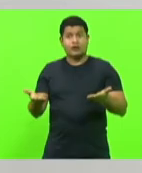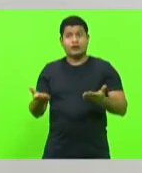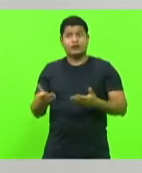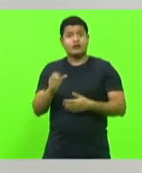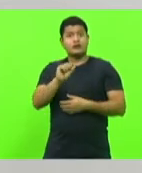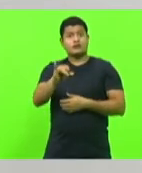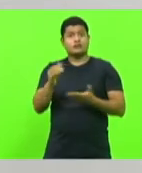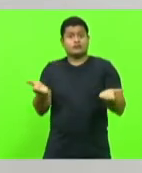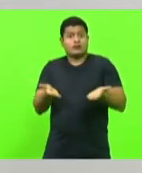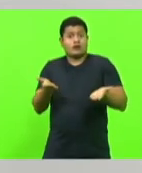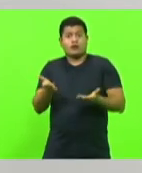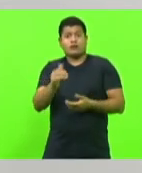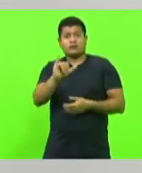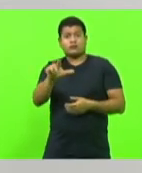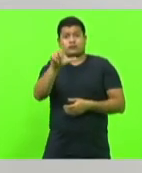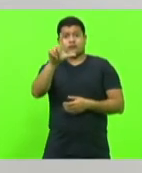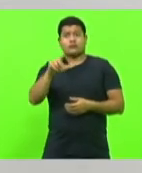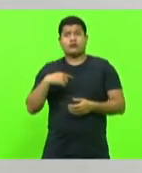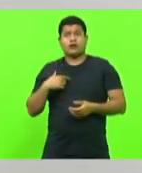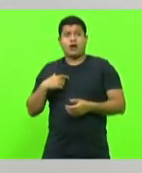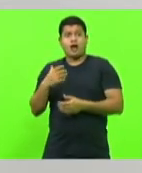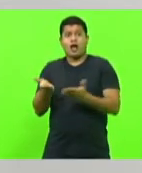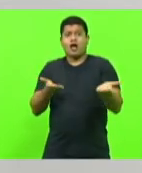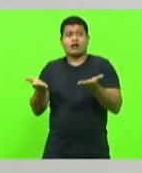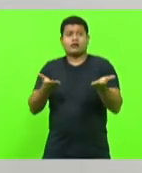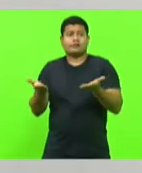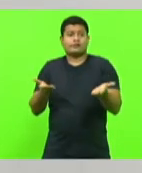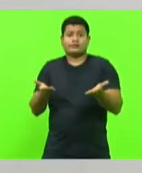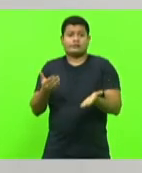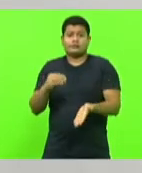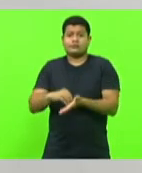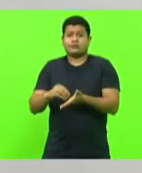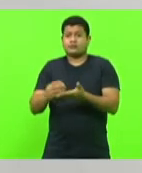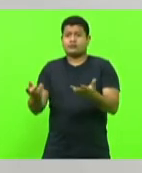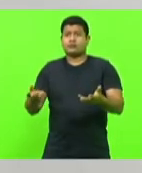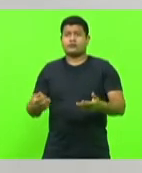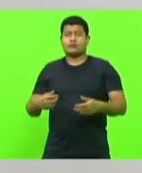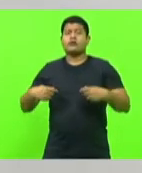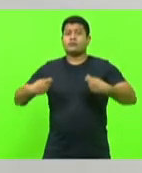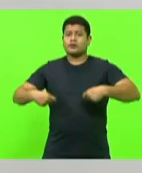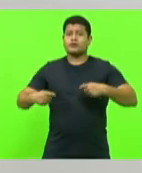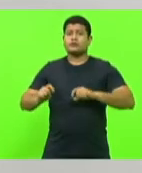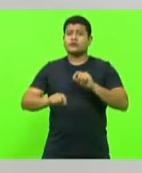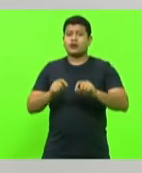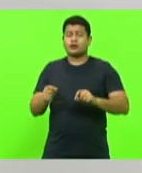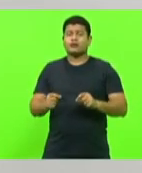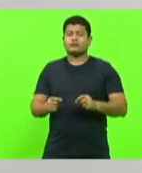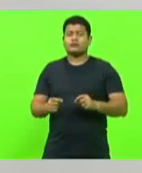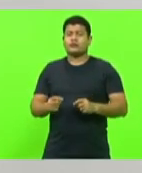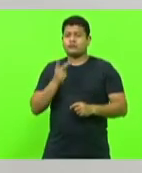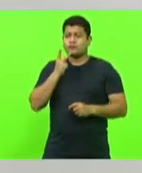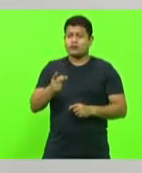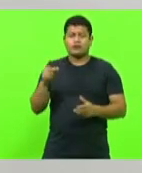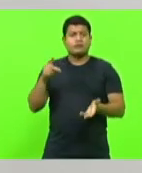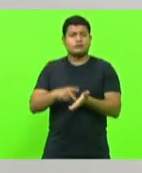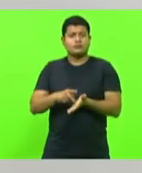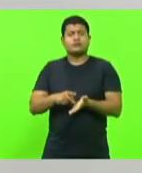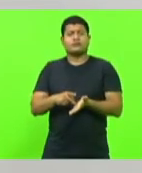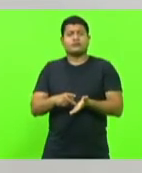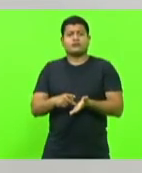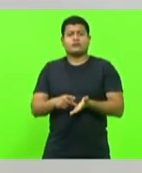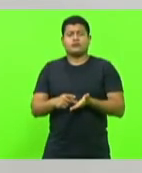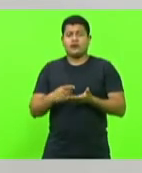julho a competição? A licitação também não estaria pronta. Em resumo, tem que assumir os erros, realmente os erros têm que ser assumidos, dizer a verdade